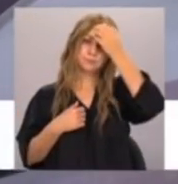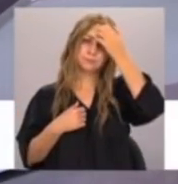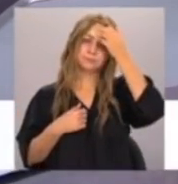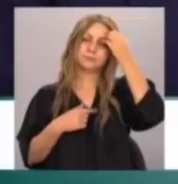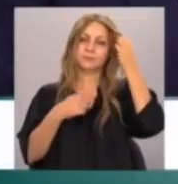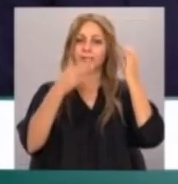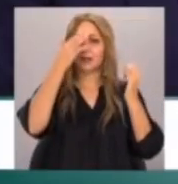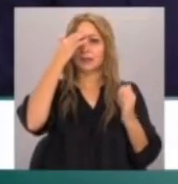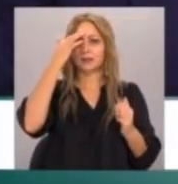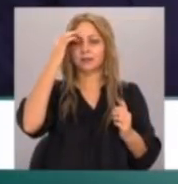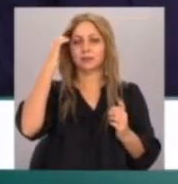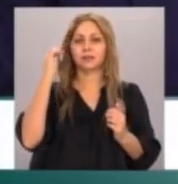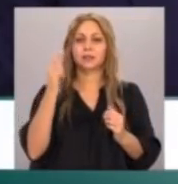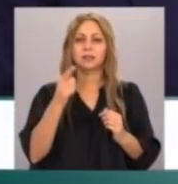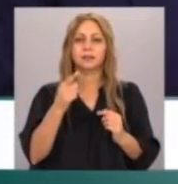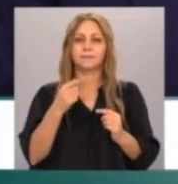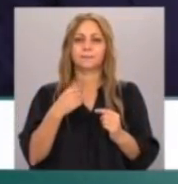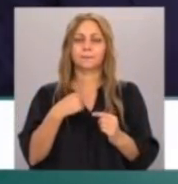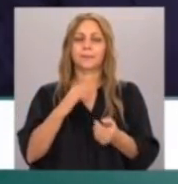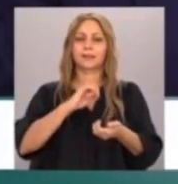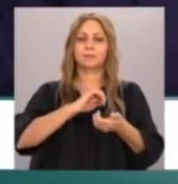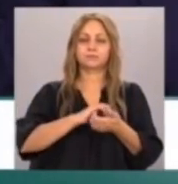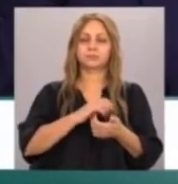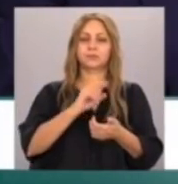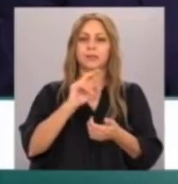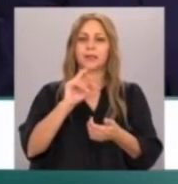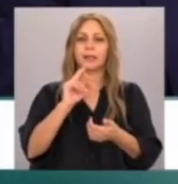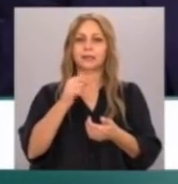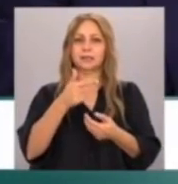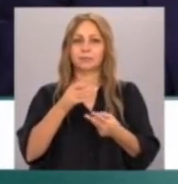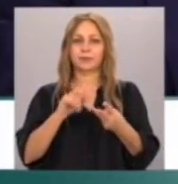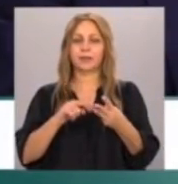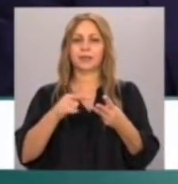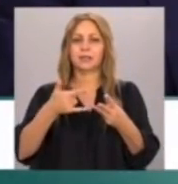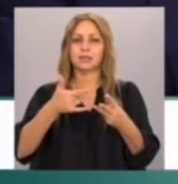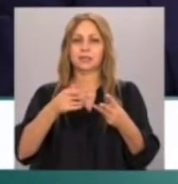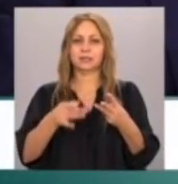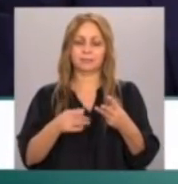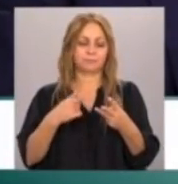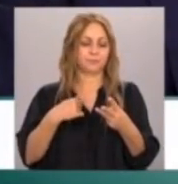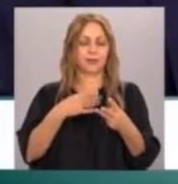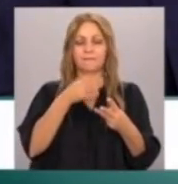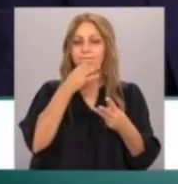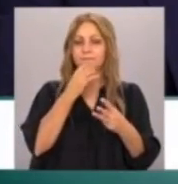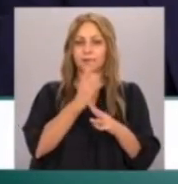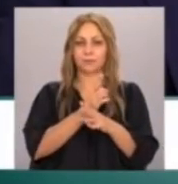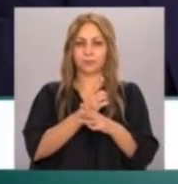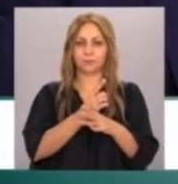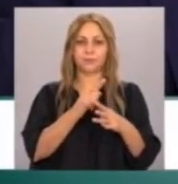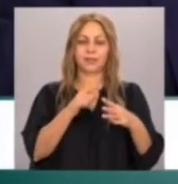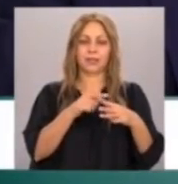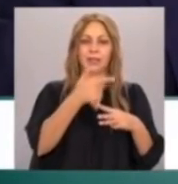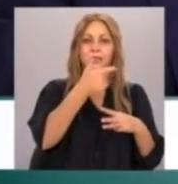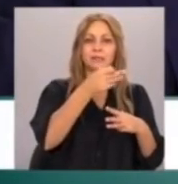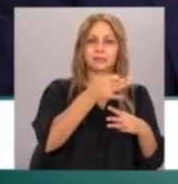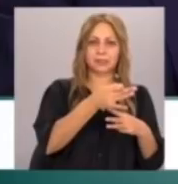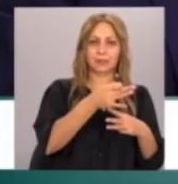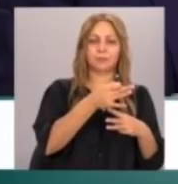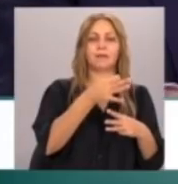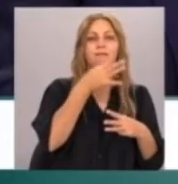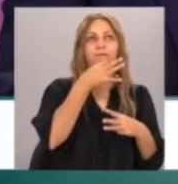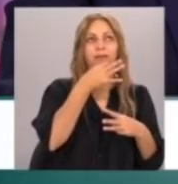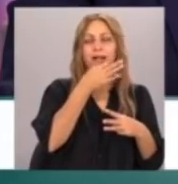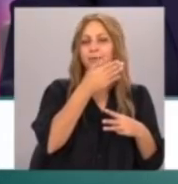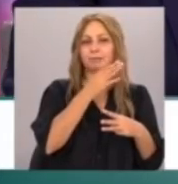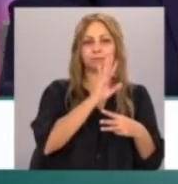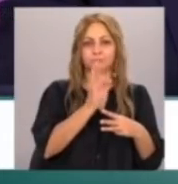e eu uma caixa de ovos money a mp mesma coisa da conversa da história de pessoas estratégicas ataque pois vai saber não tem importância nenhuma